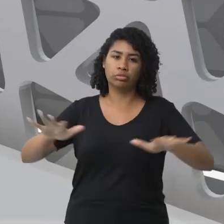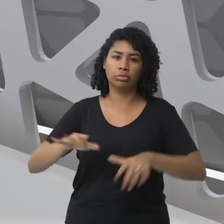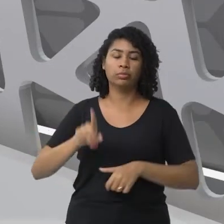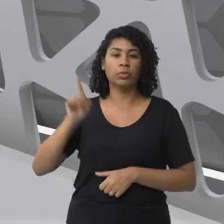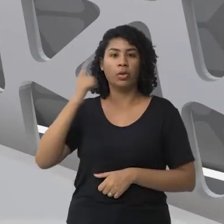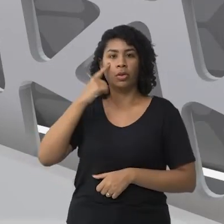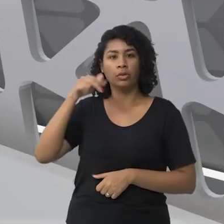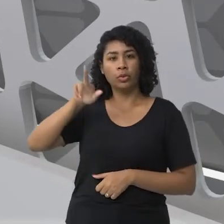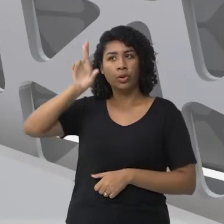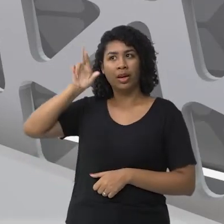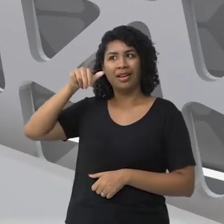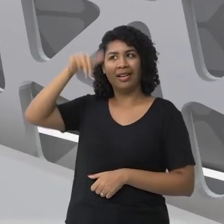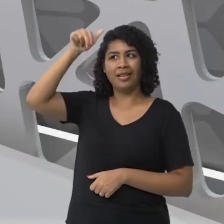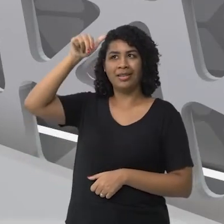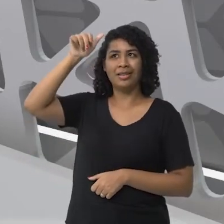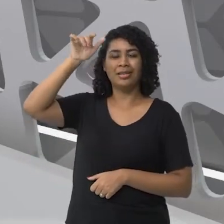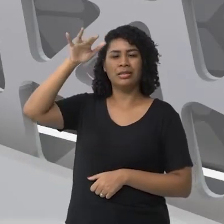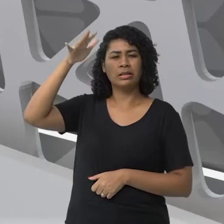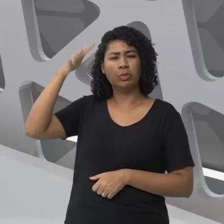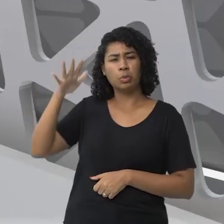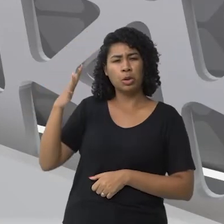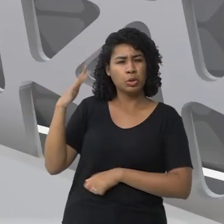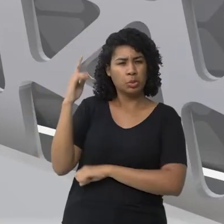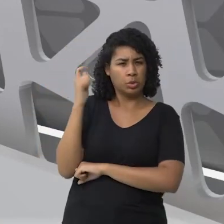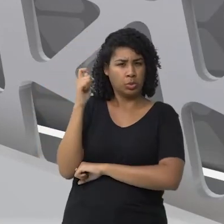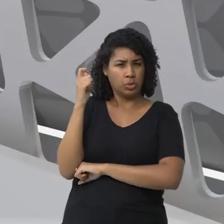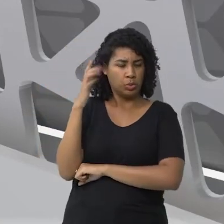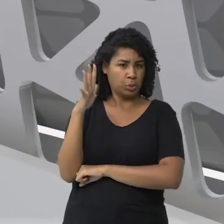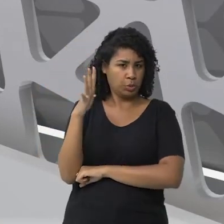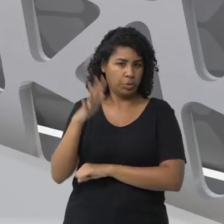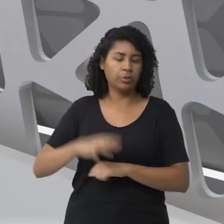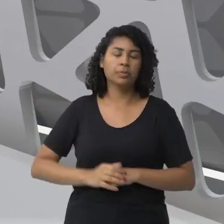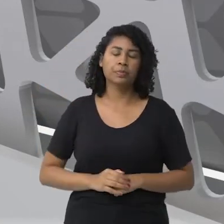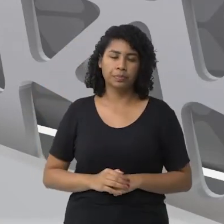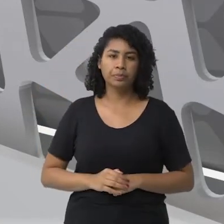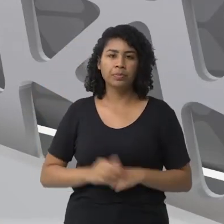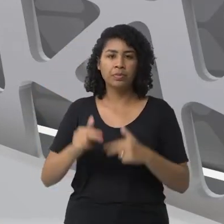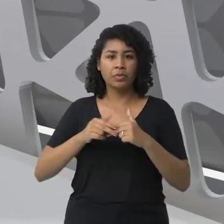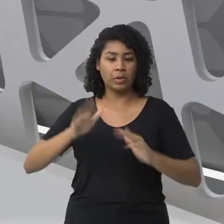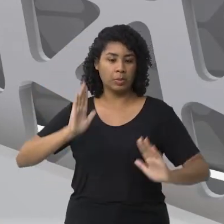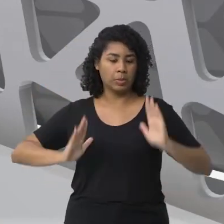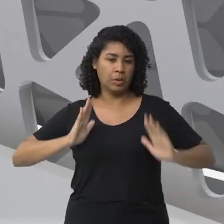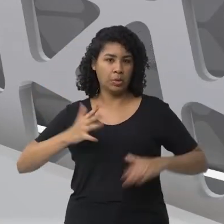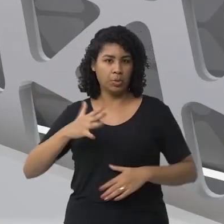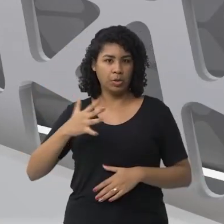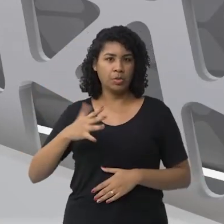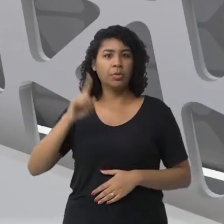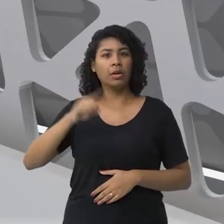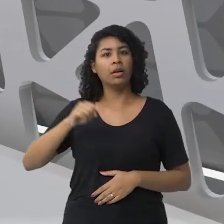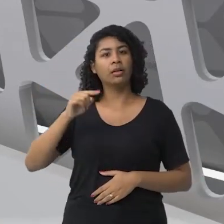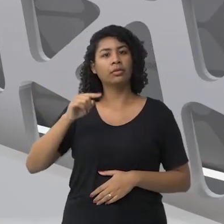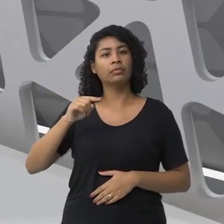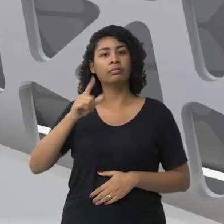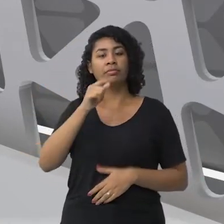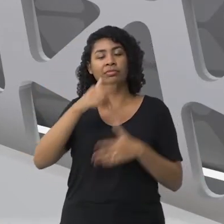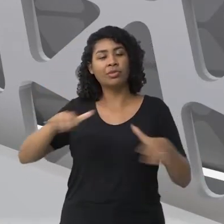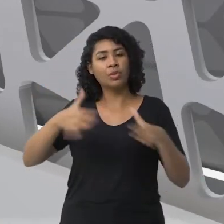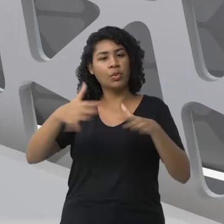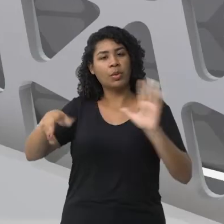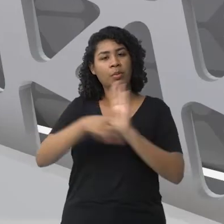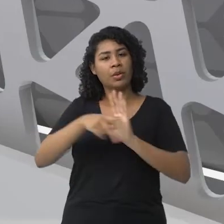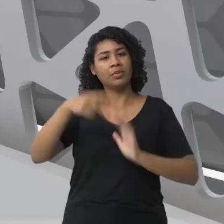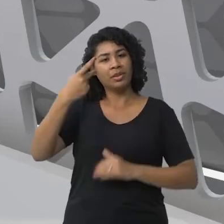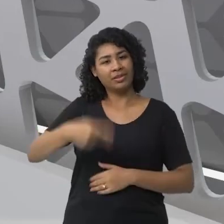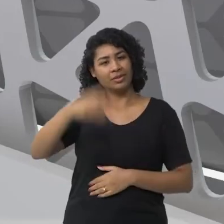do Norte até quase o Rio Grande do Sul. Então ela vai estar presente em todo o nosso litoral brasileiro. Então